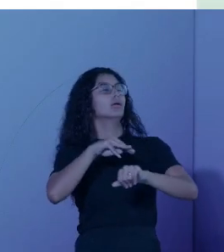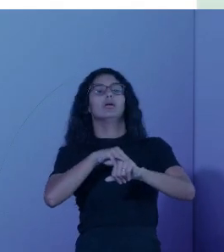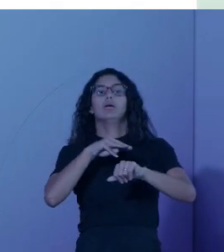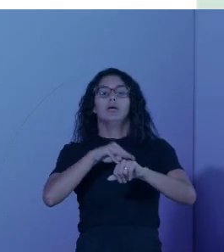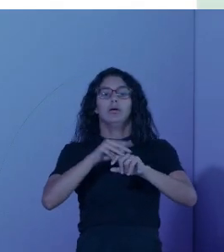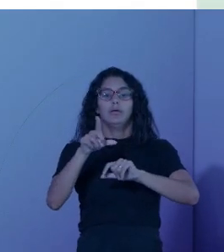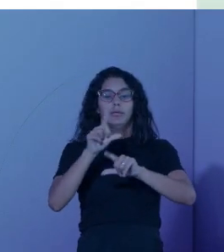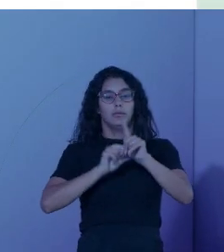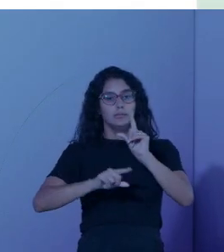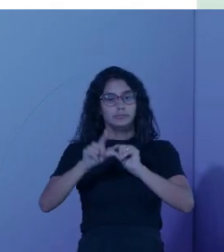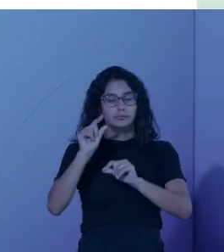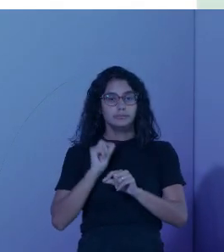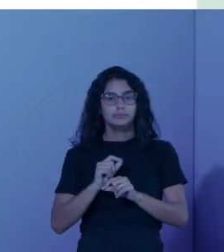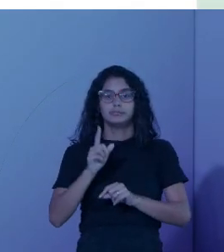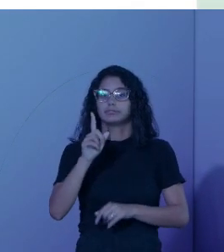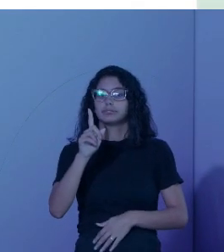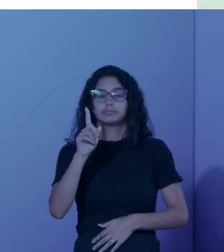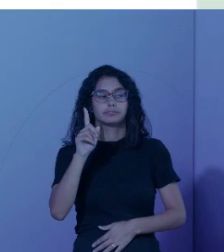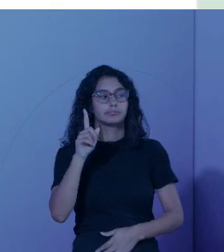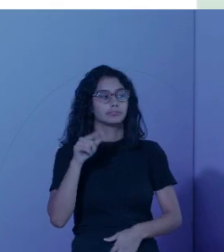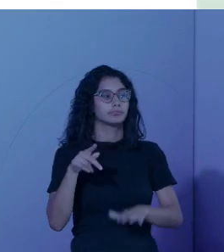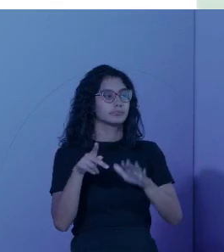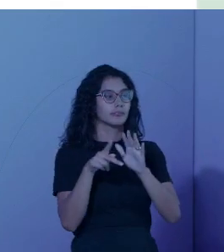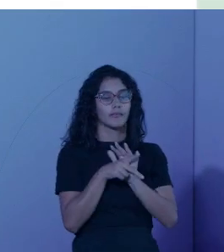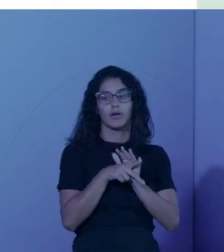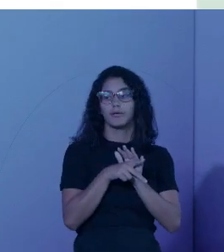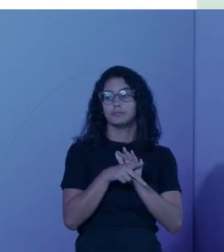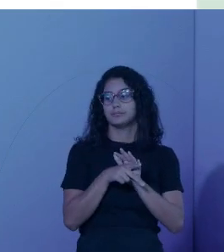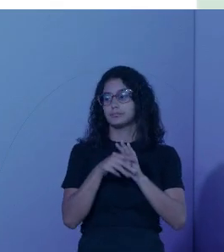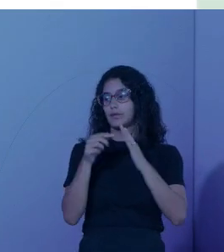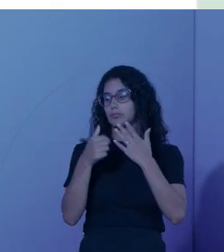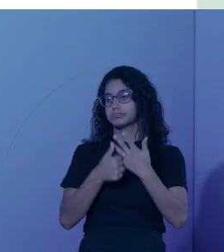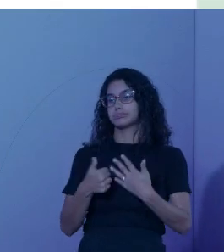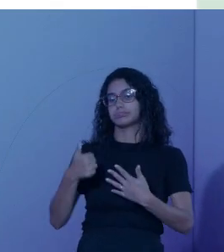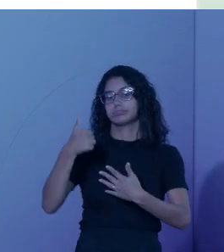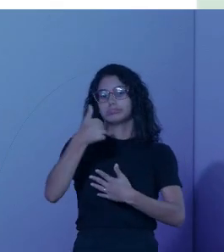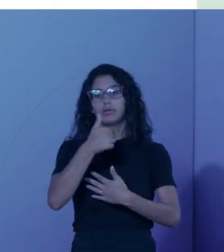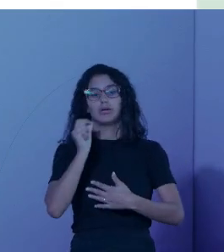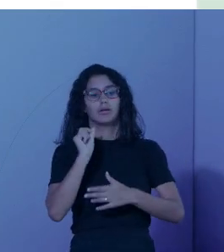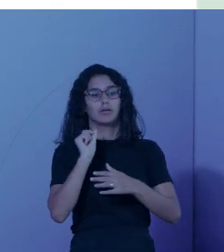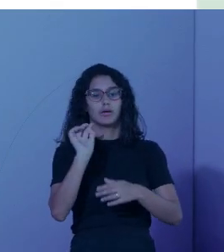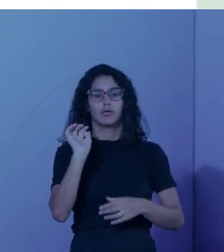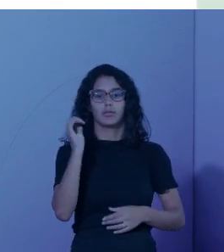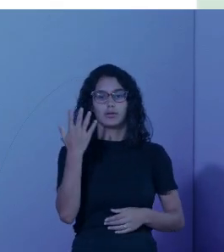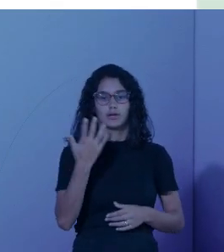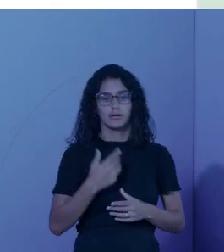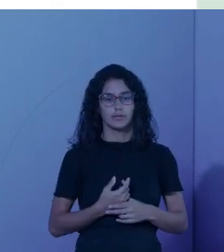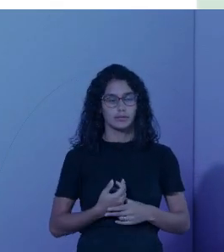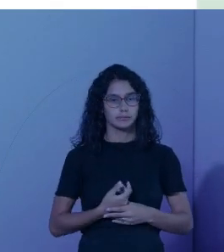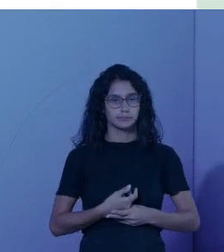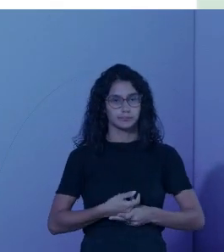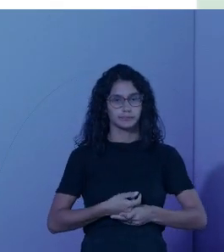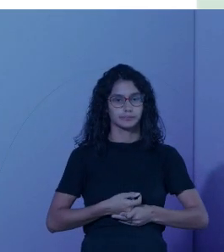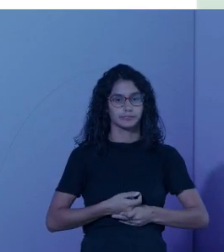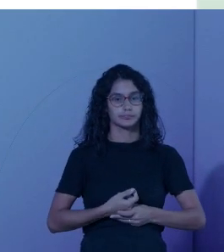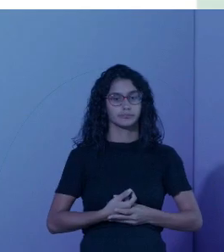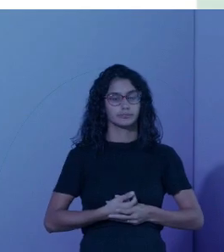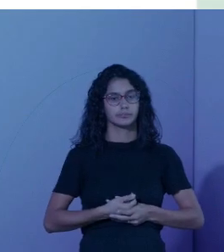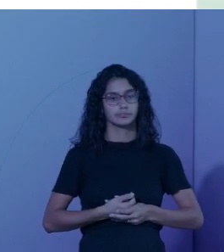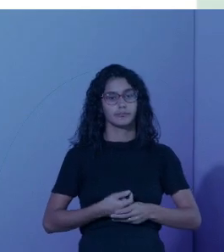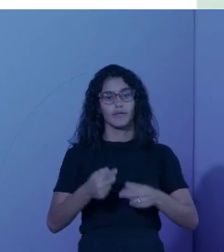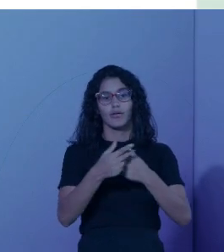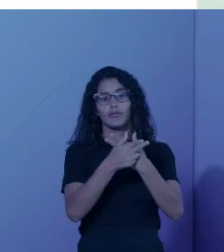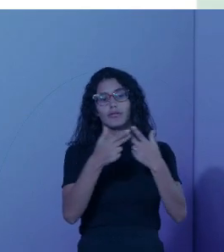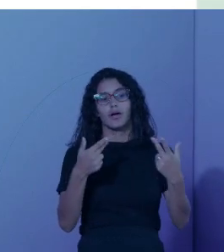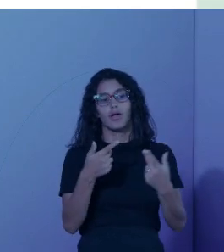a decisão, não é a evidência de grande destaque, né? E por que isso acontece? Por uma série de razões, não